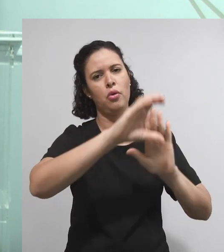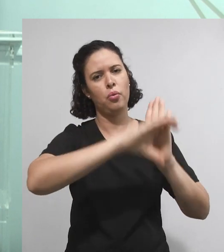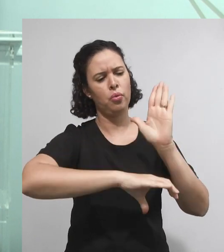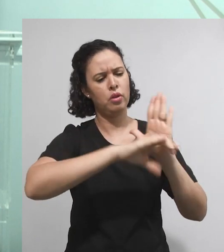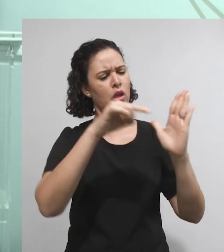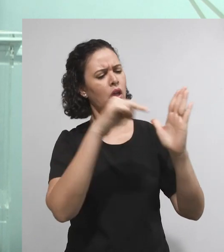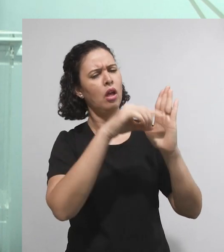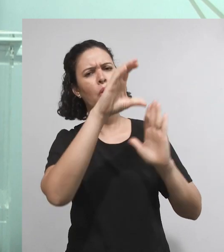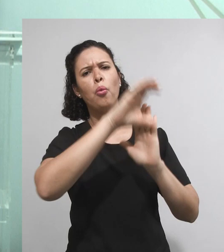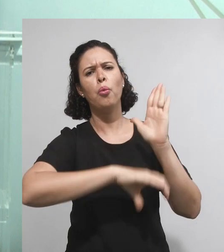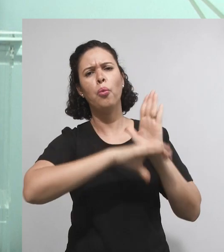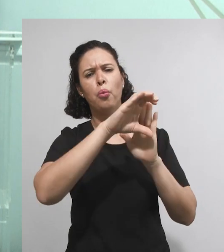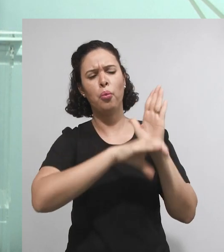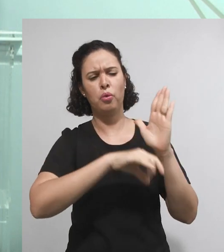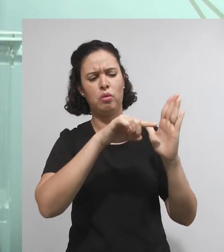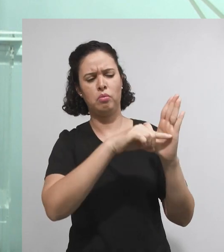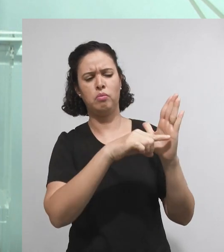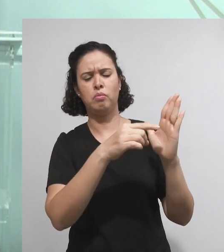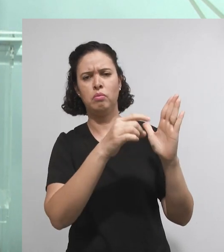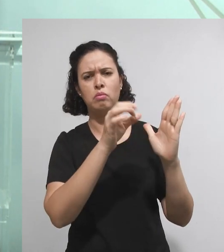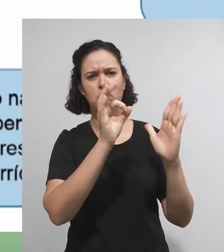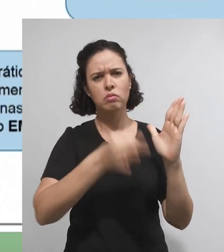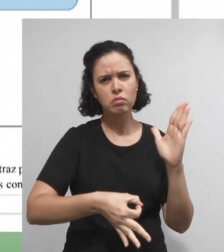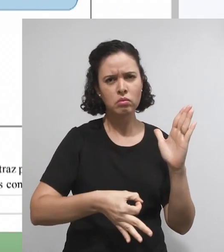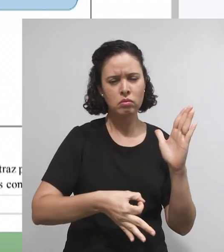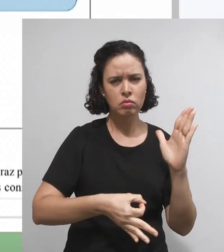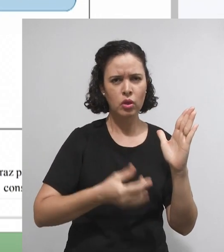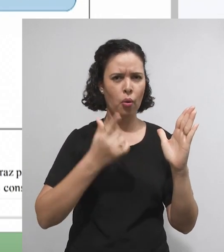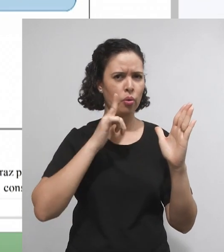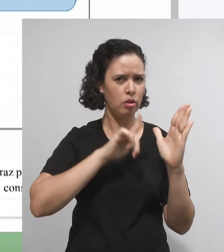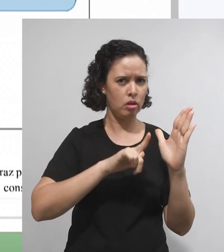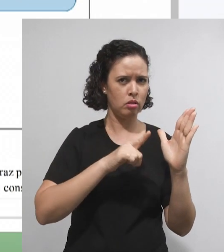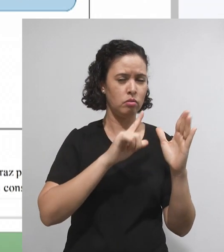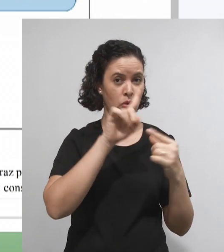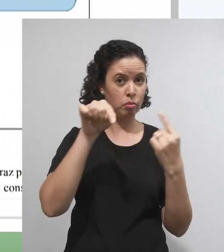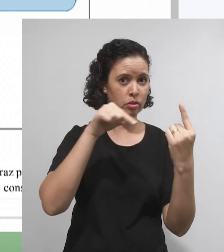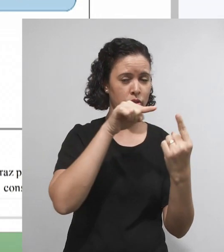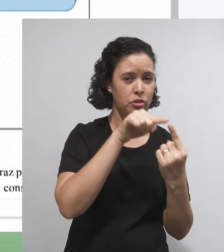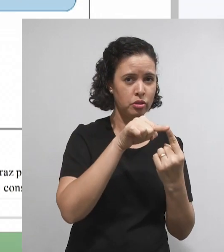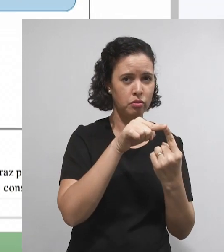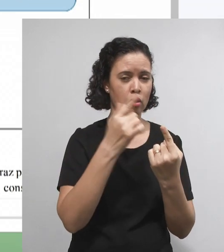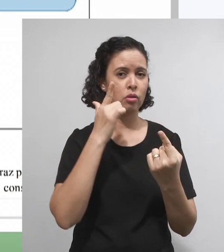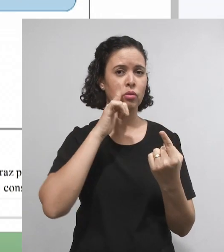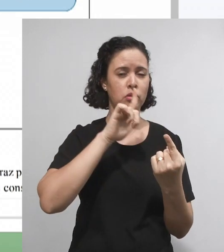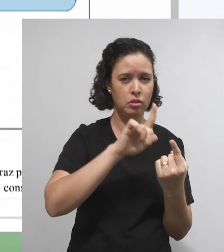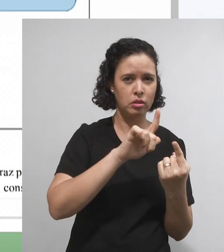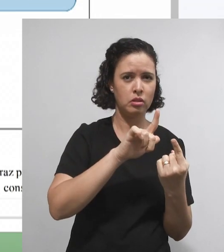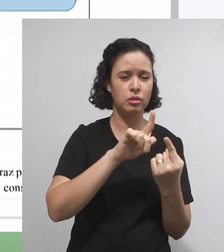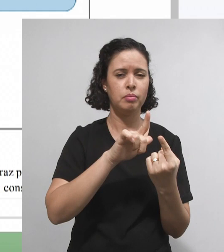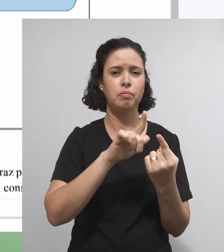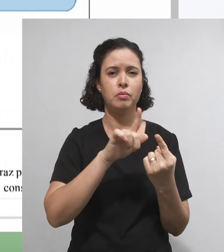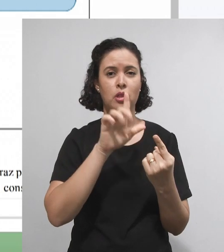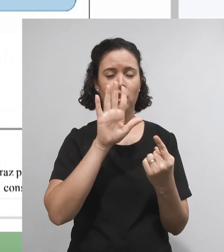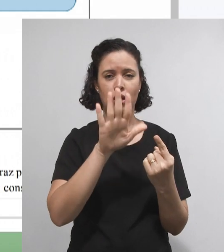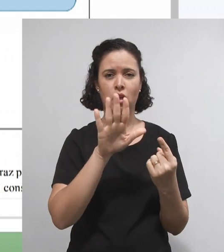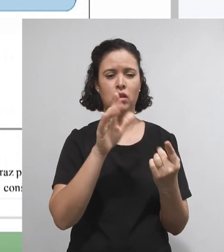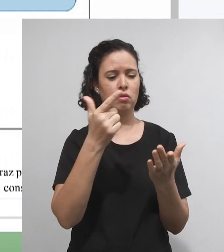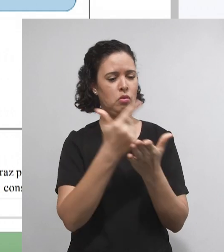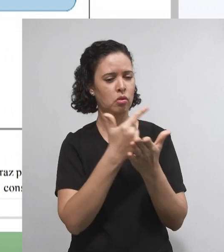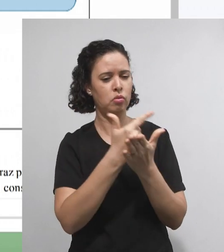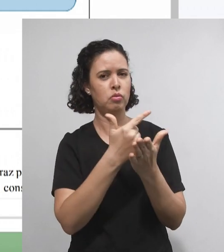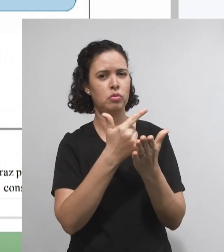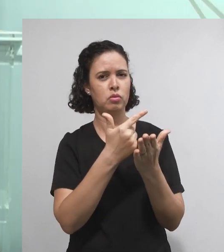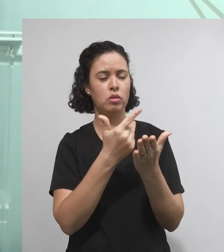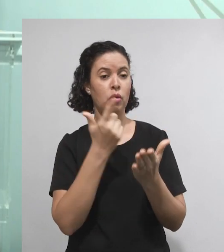se aquilo que foi orientado e prescrito aqui, né, aquilo que estava no prescrito e no planejado, lá nos